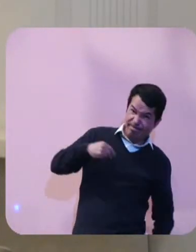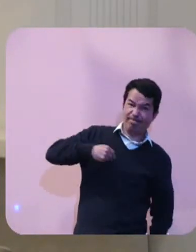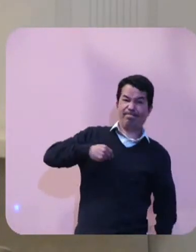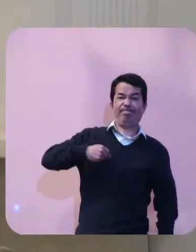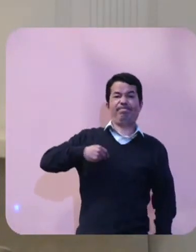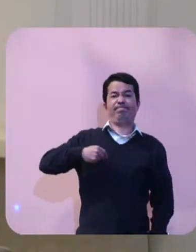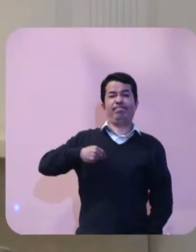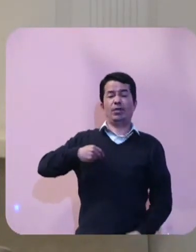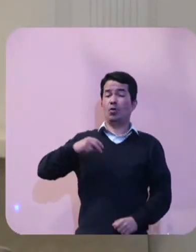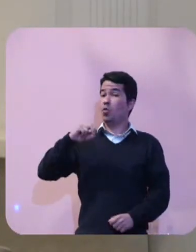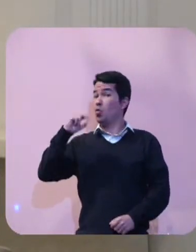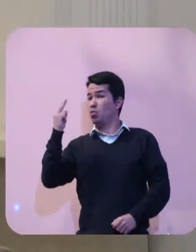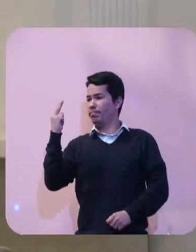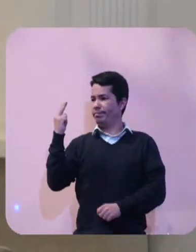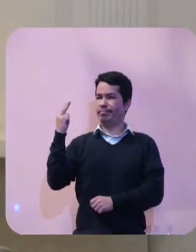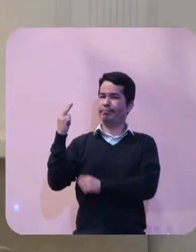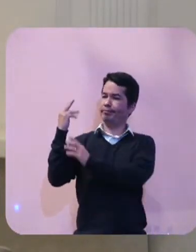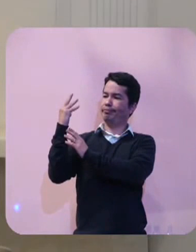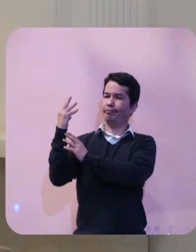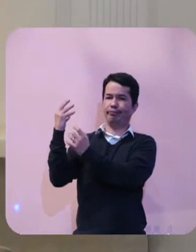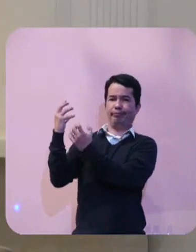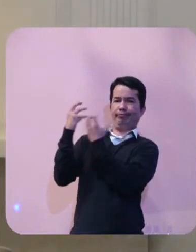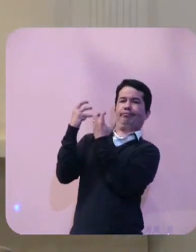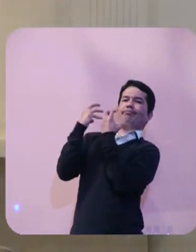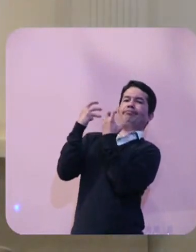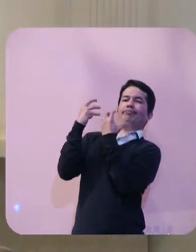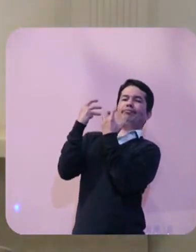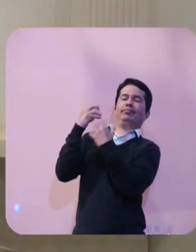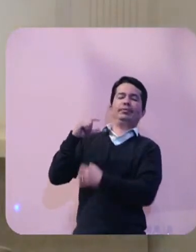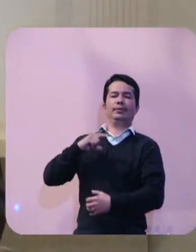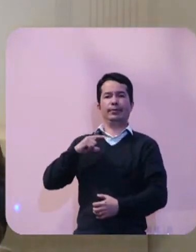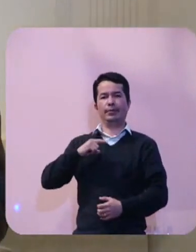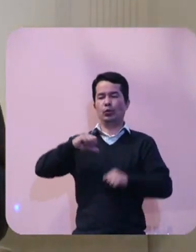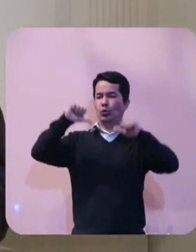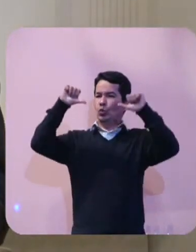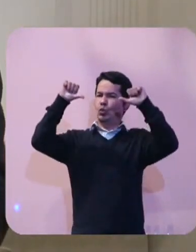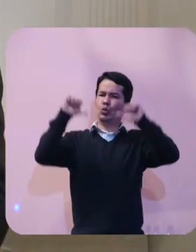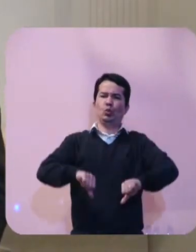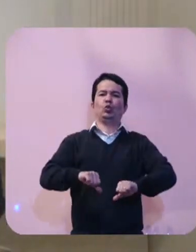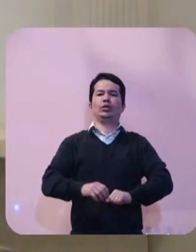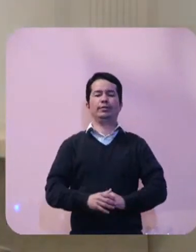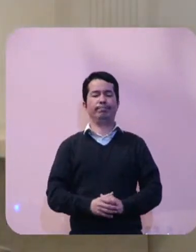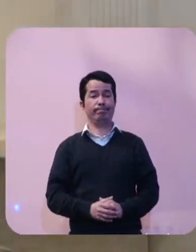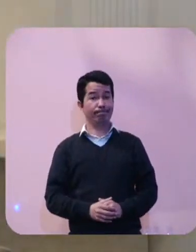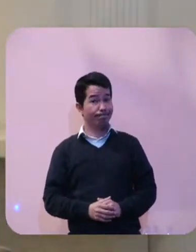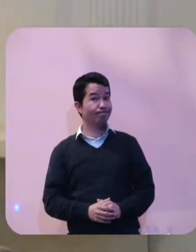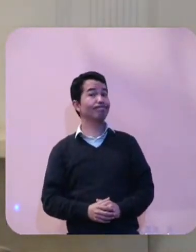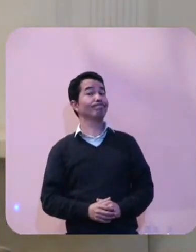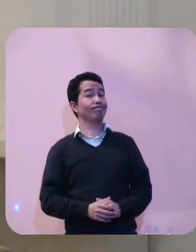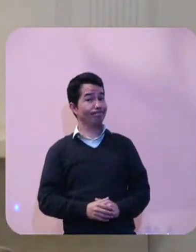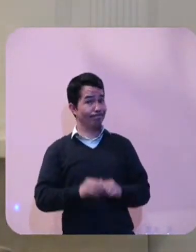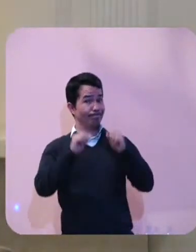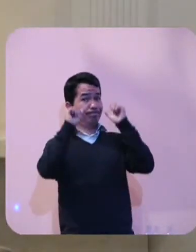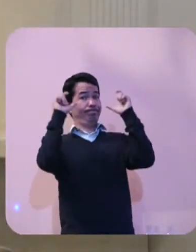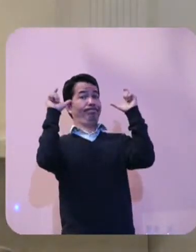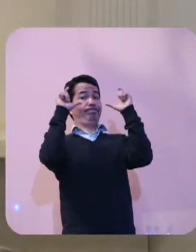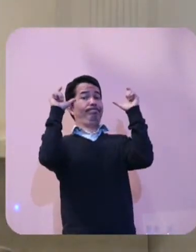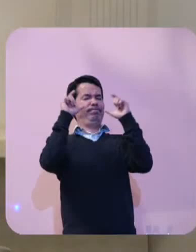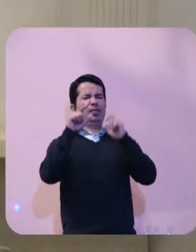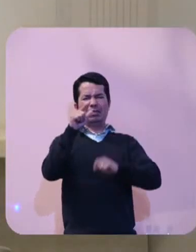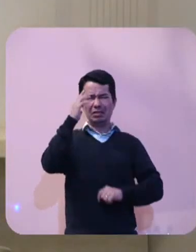sido instrumentos de maior destruição. Há vários exemplos na Bíblia de